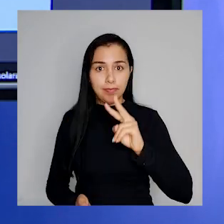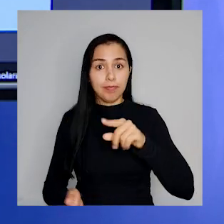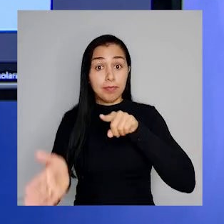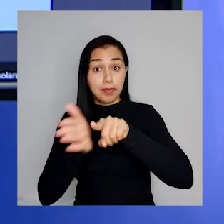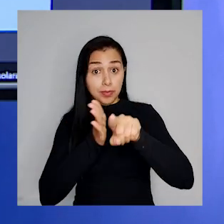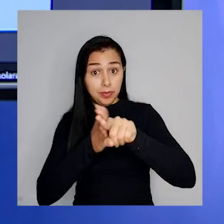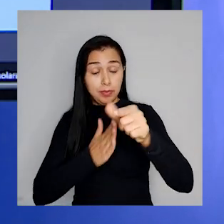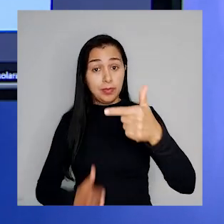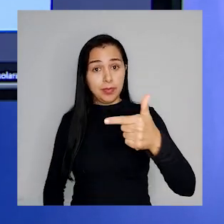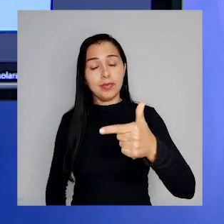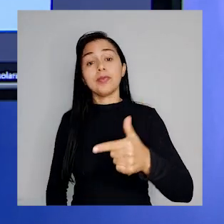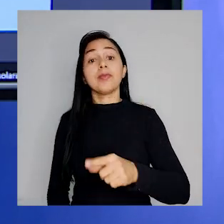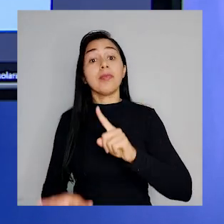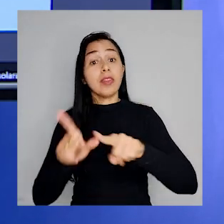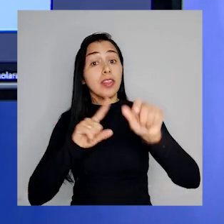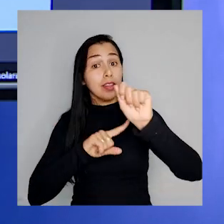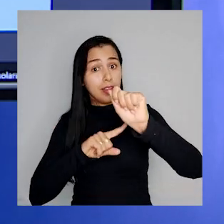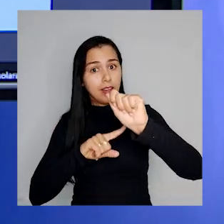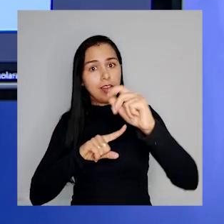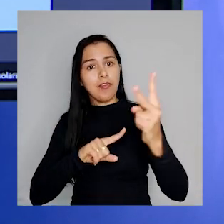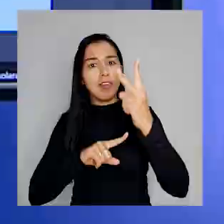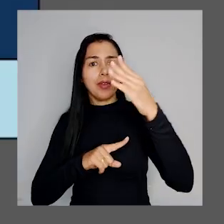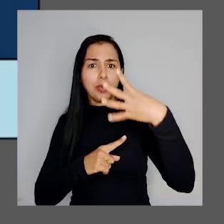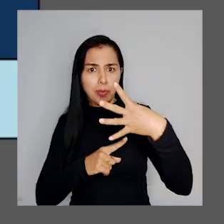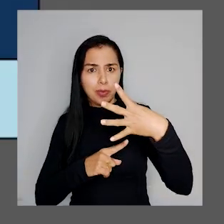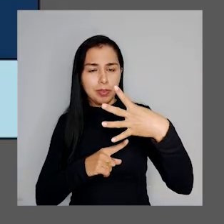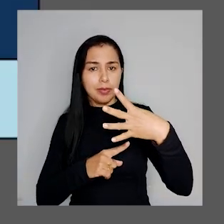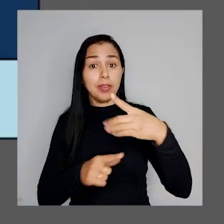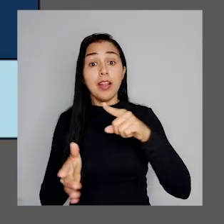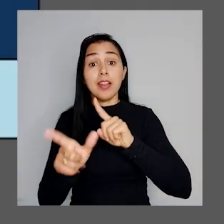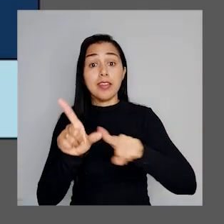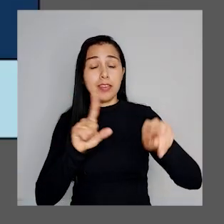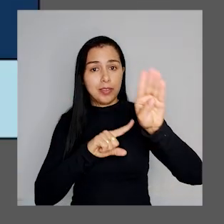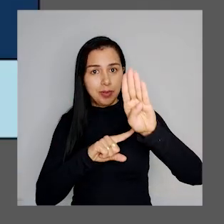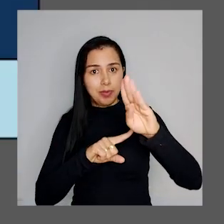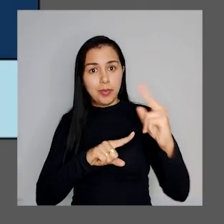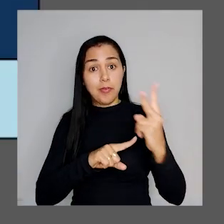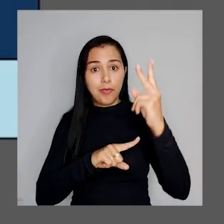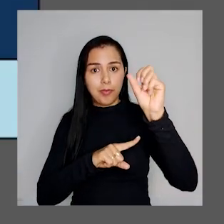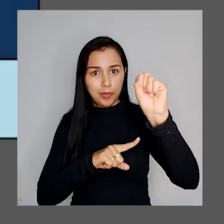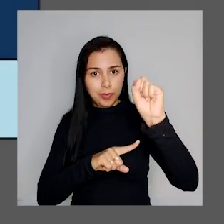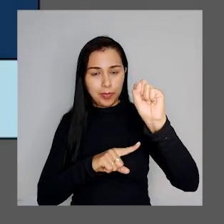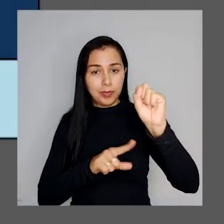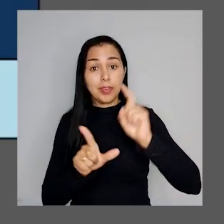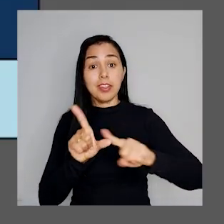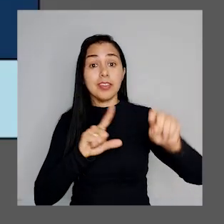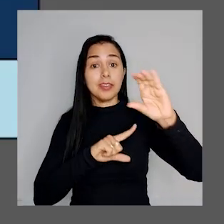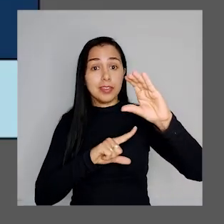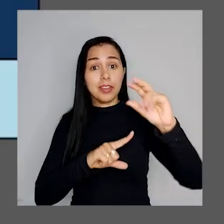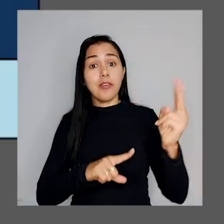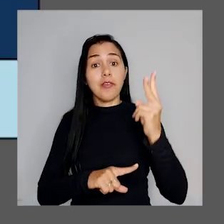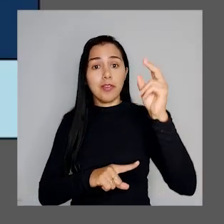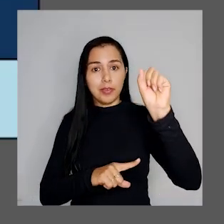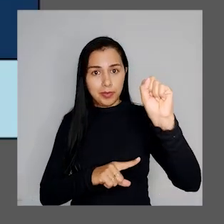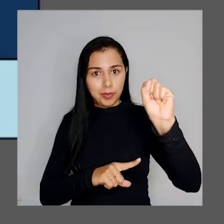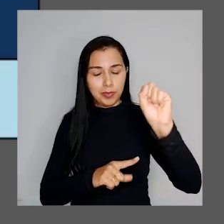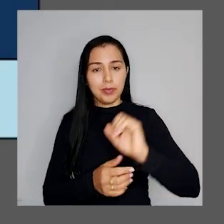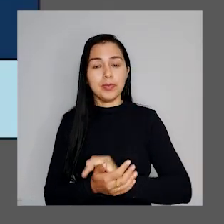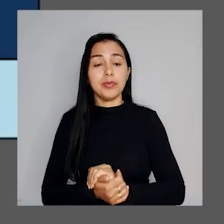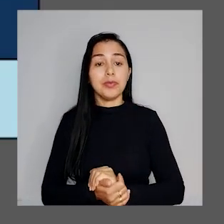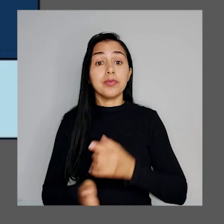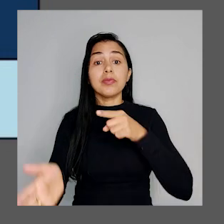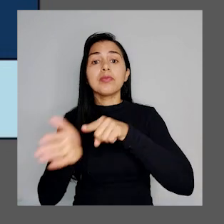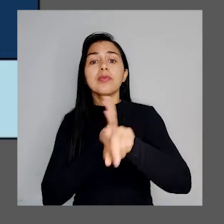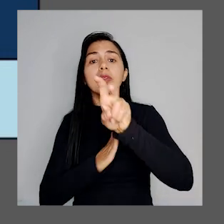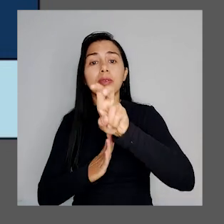uma pontuação maior. Olha só a questão 2. O item A valendo 4, o item B valendo 8 e o item C